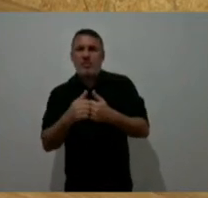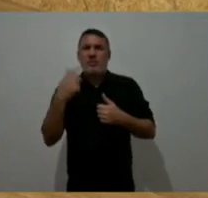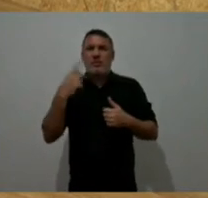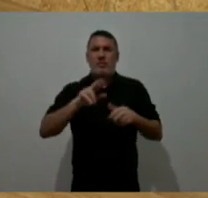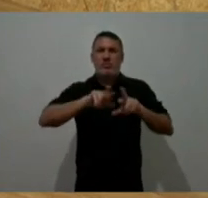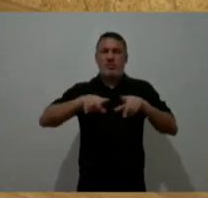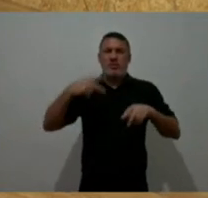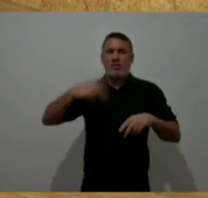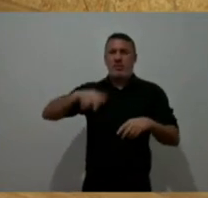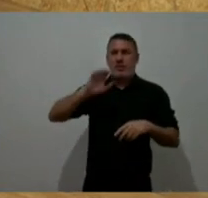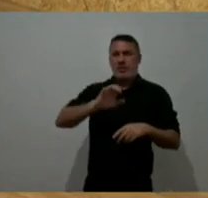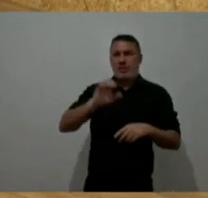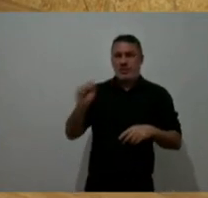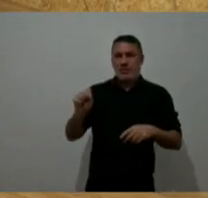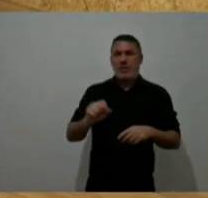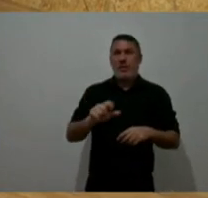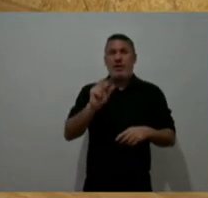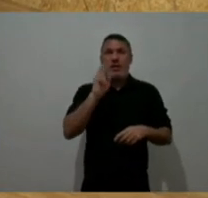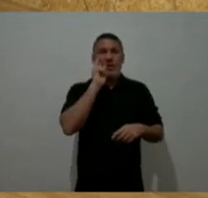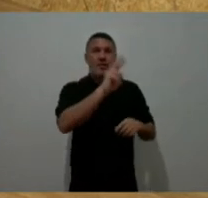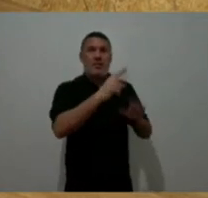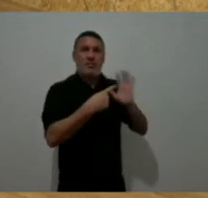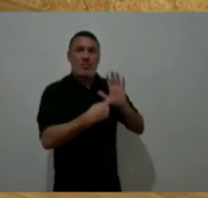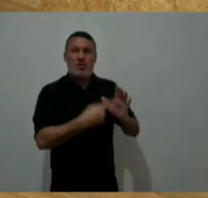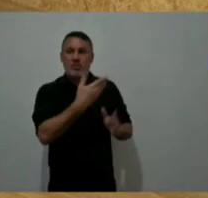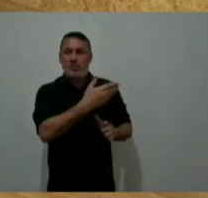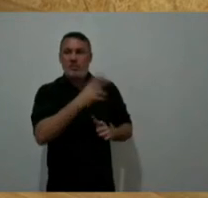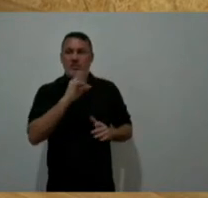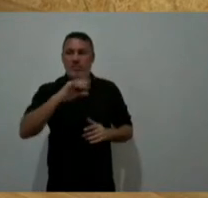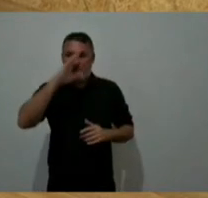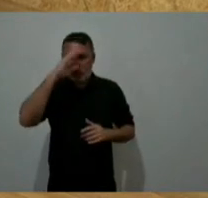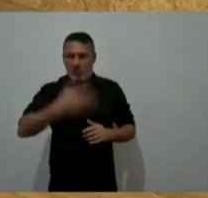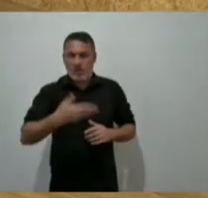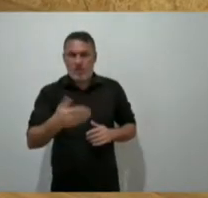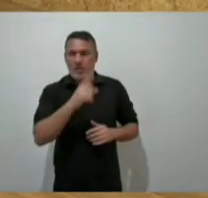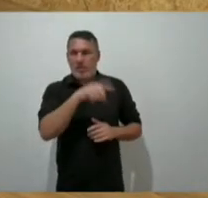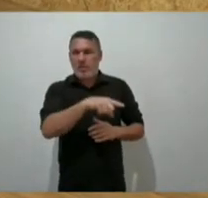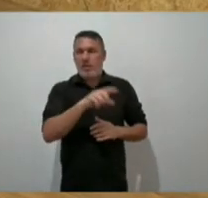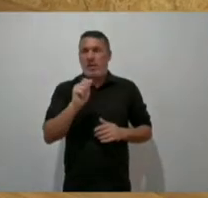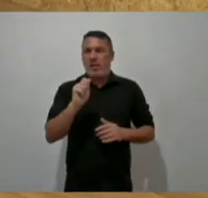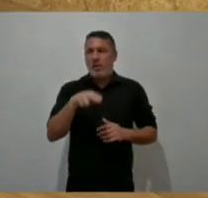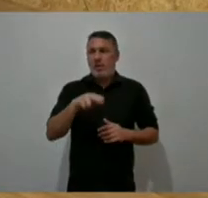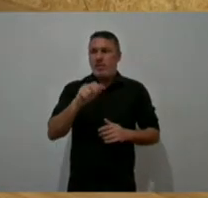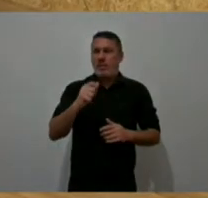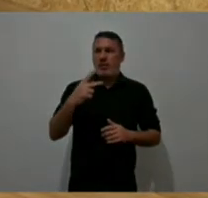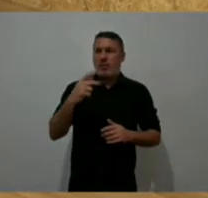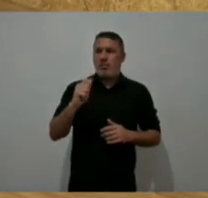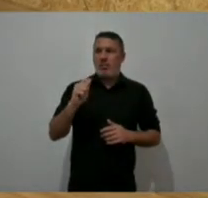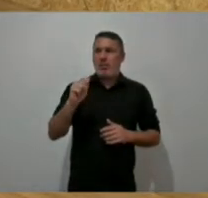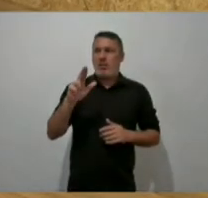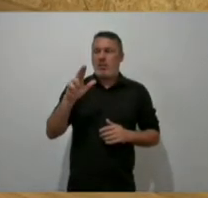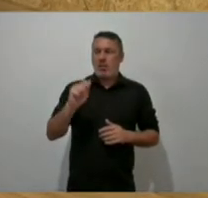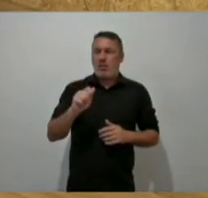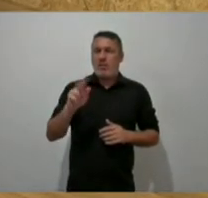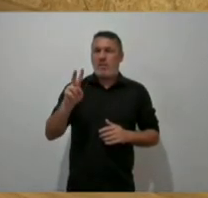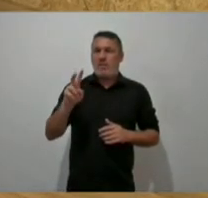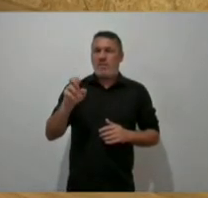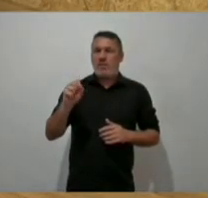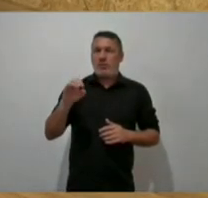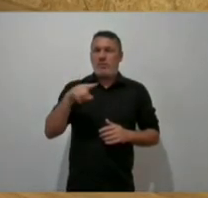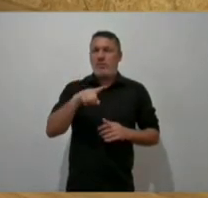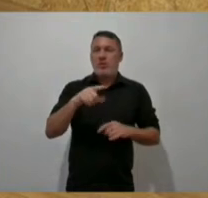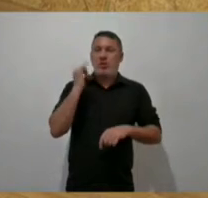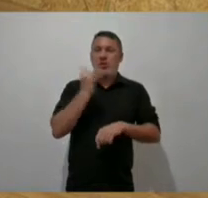está aqui com a gente para fazer essa homenagem é a Ana Paula Vescovi, que é economista-chefe do Banco Santander no Brasil, vai apresentar